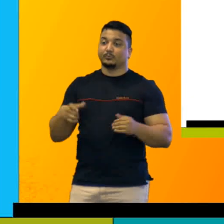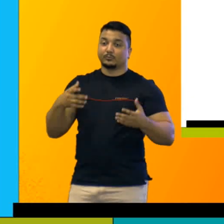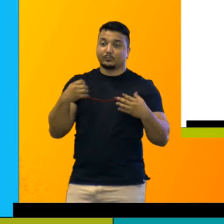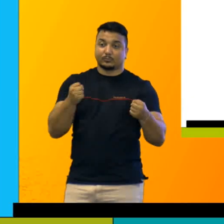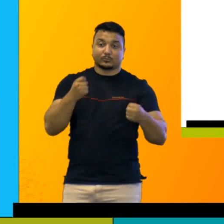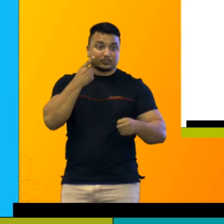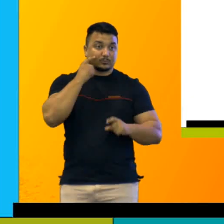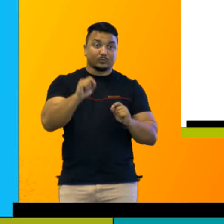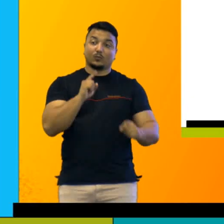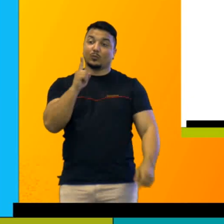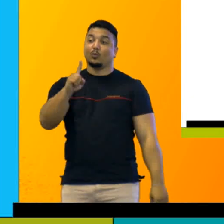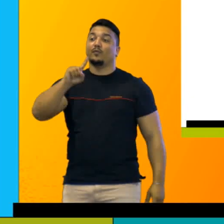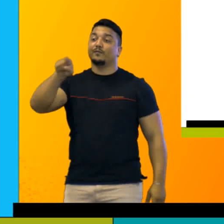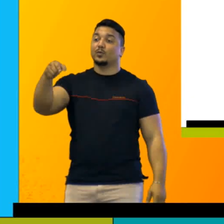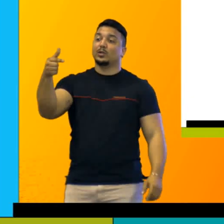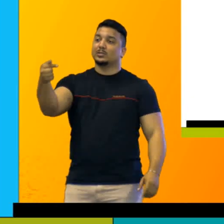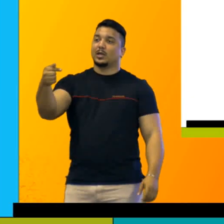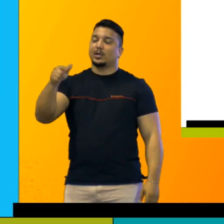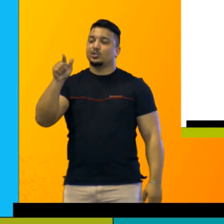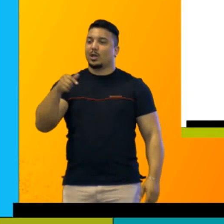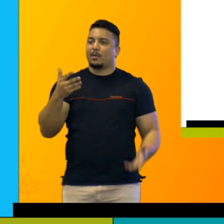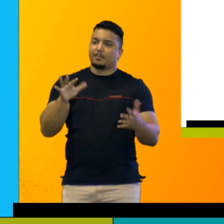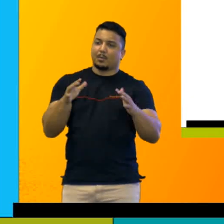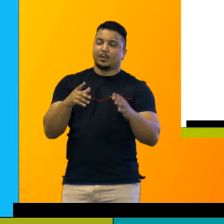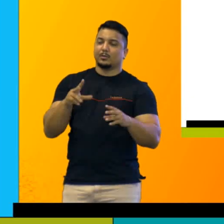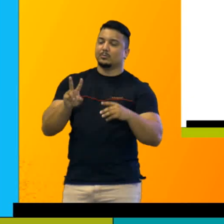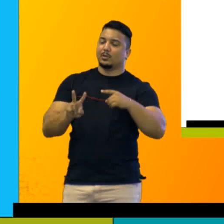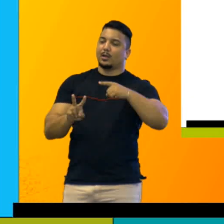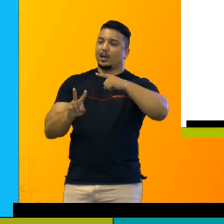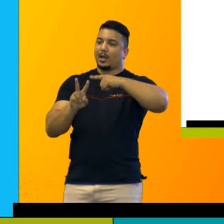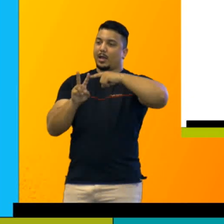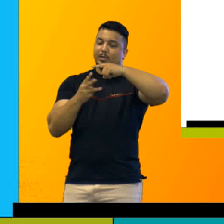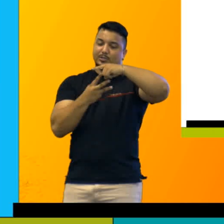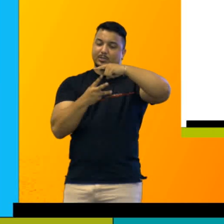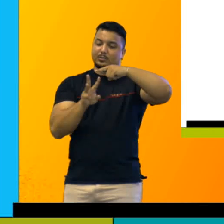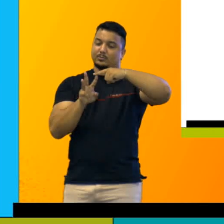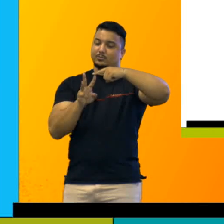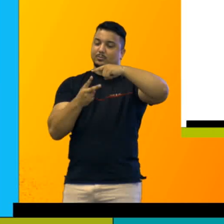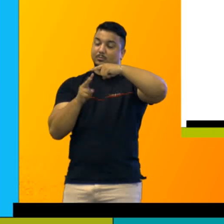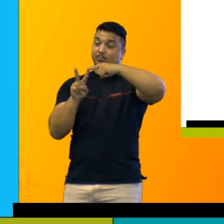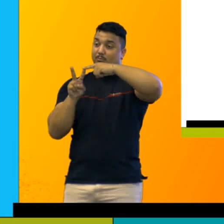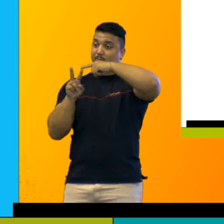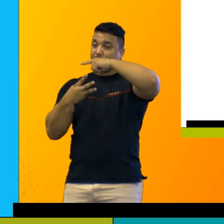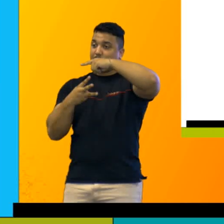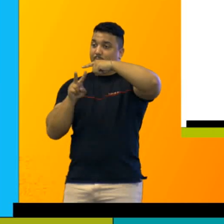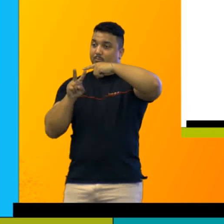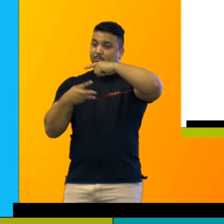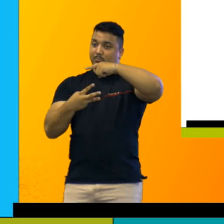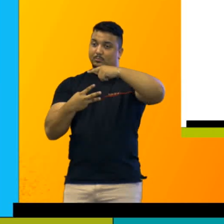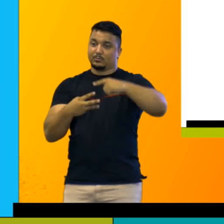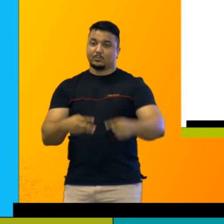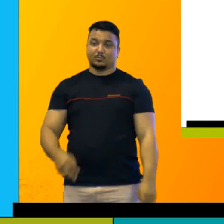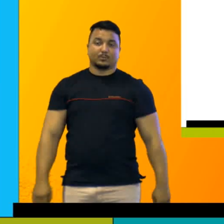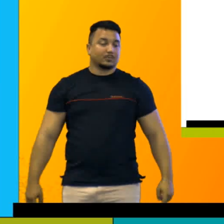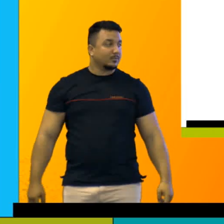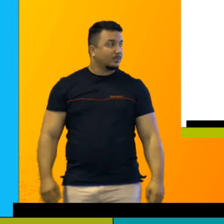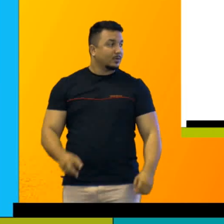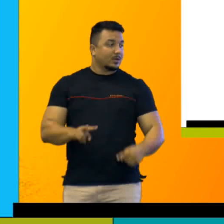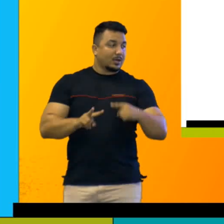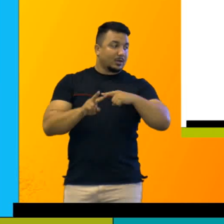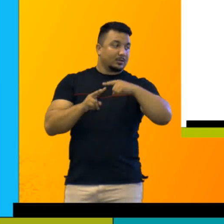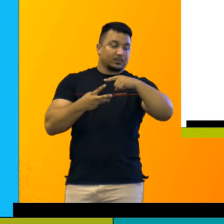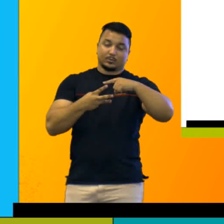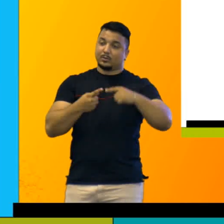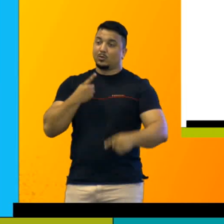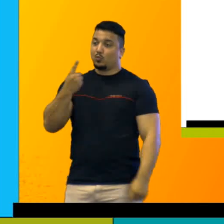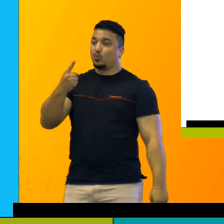Considere 1,7 como aproximação para a raiz de 3. Ei, galera, essa questão, ela deu isso, viu? Ó, raiz de 3